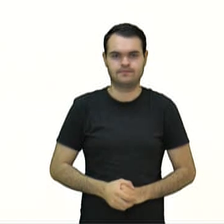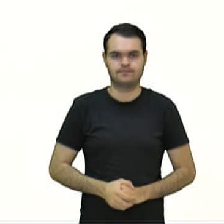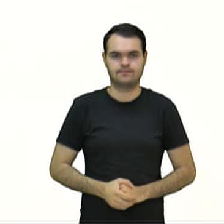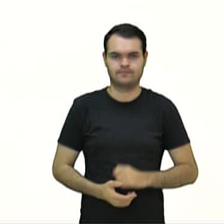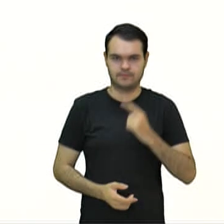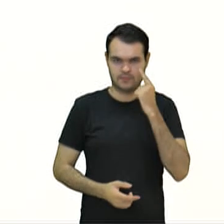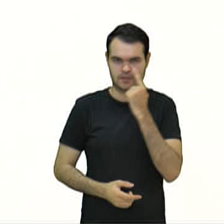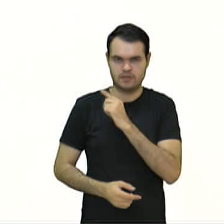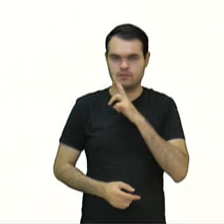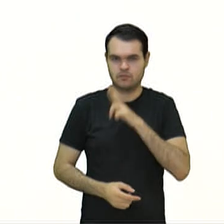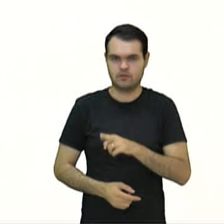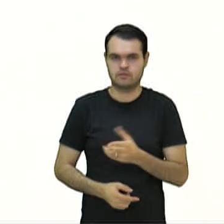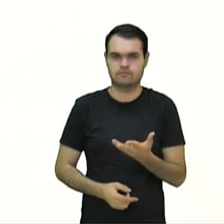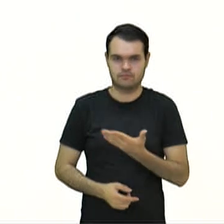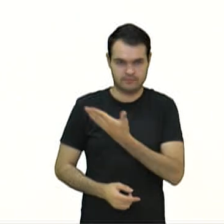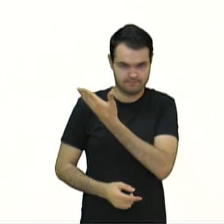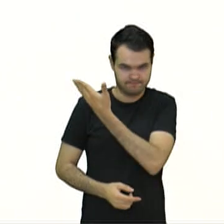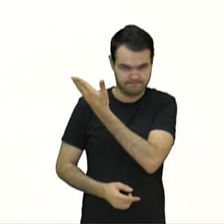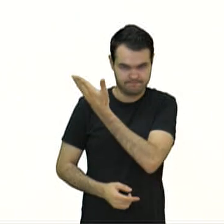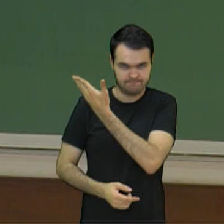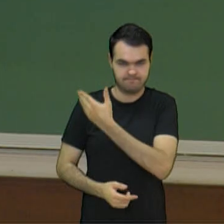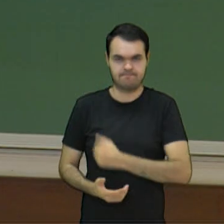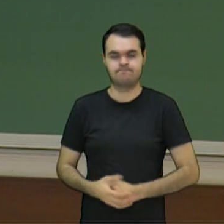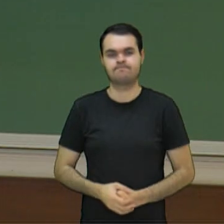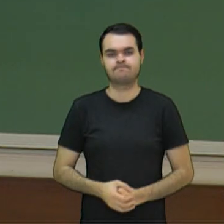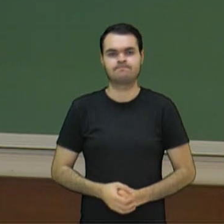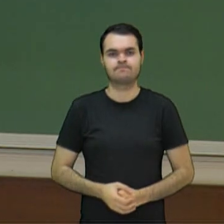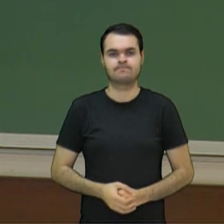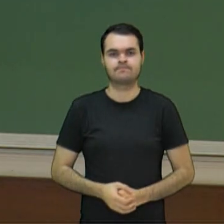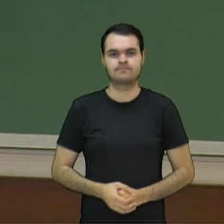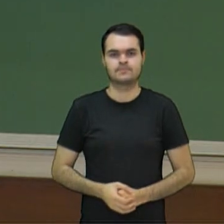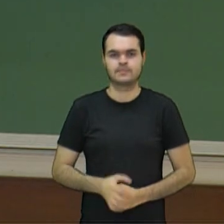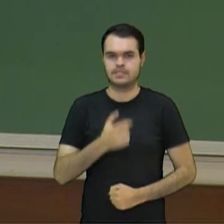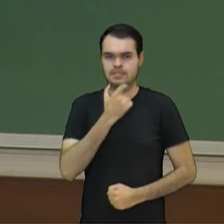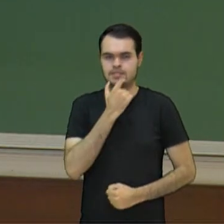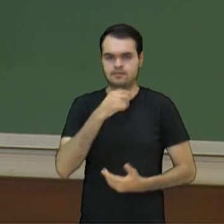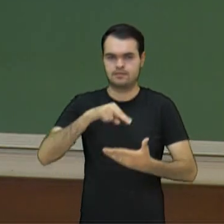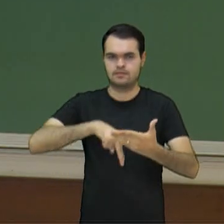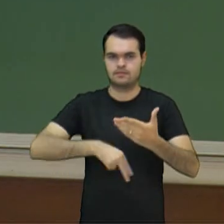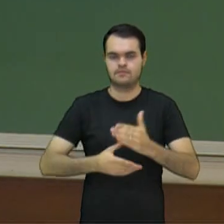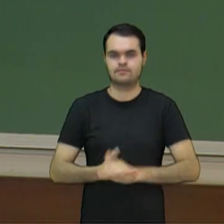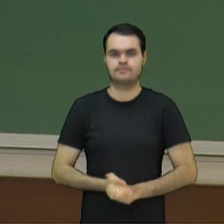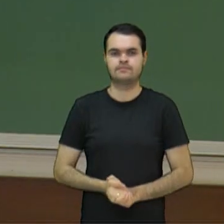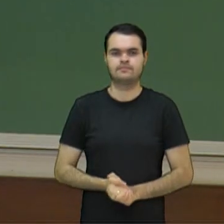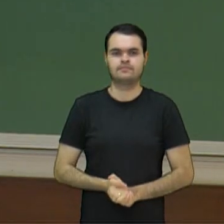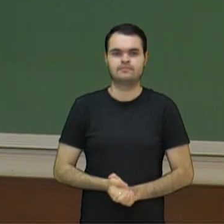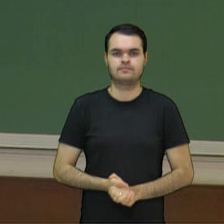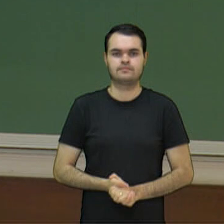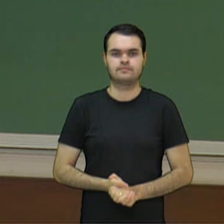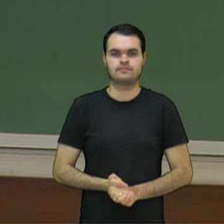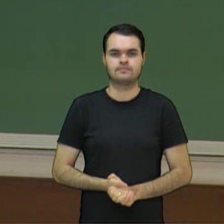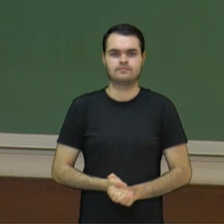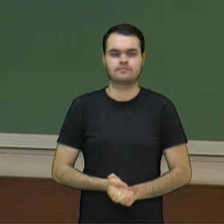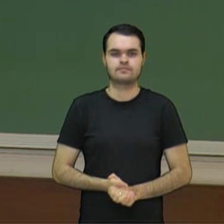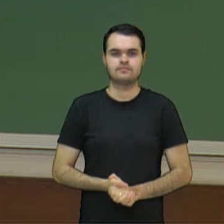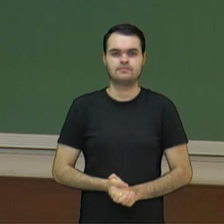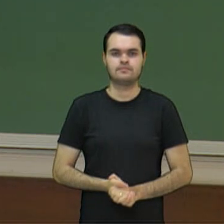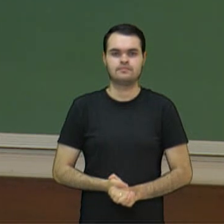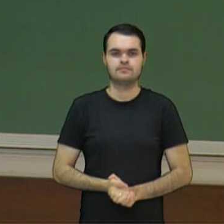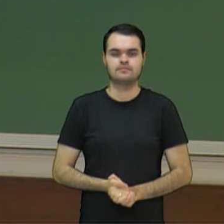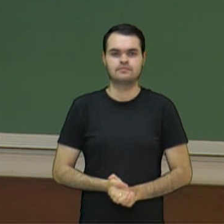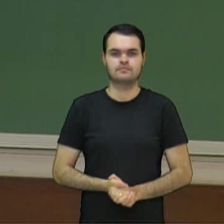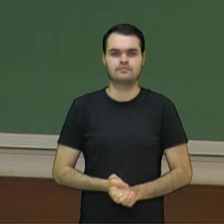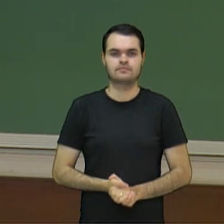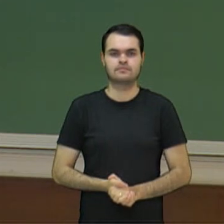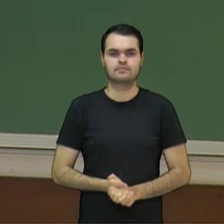1957. Como está aqui. The musician John Lennon met Paul McCartney in 1957 and invited him